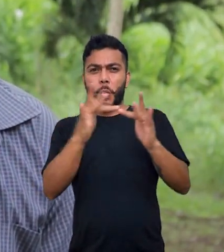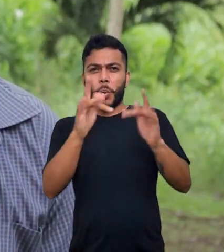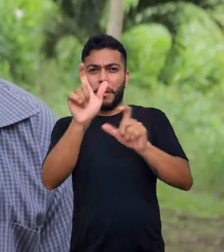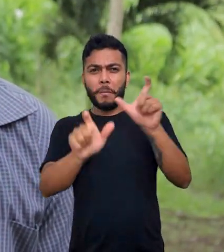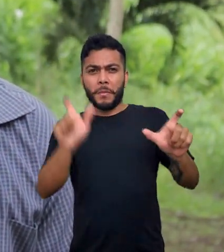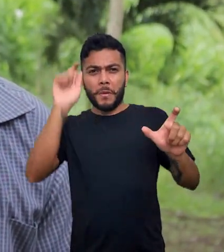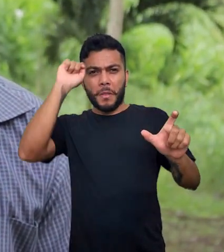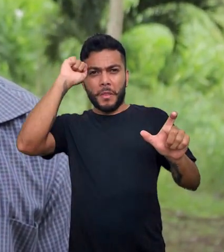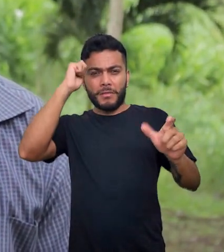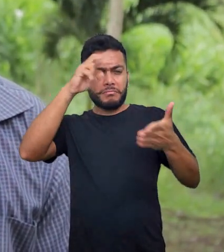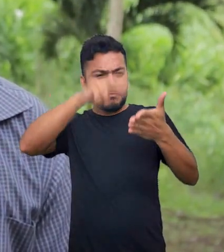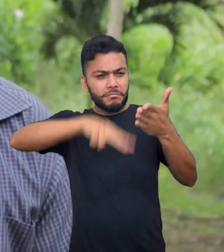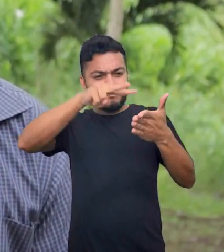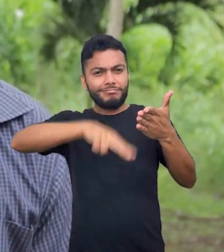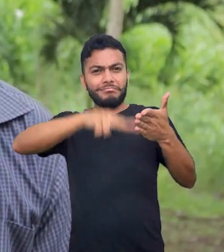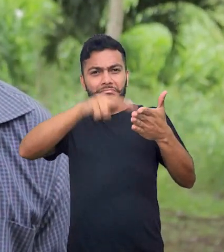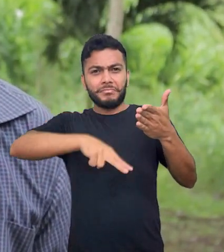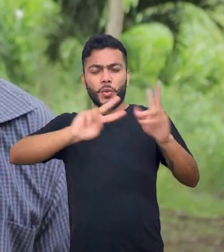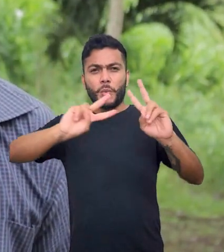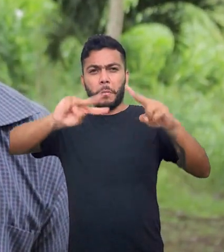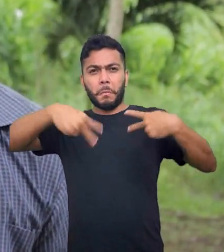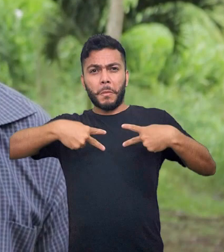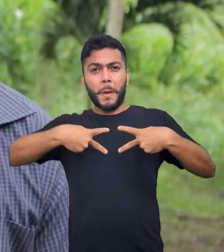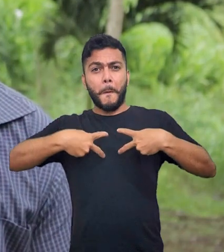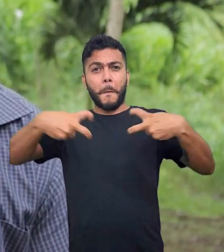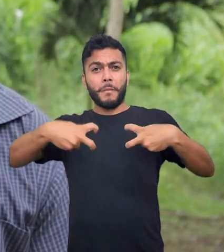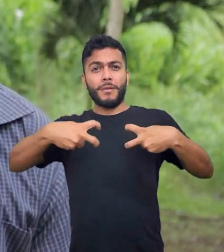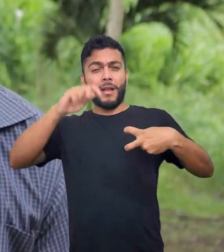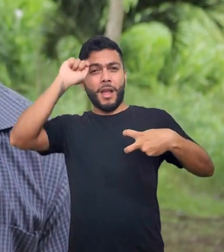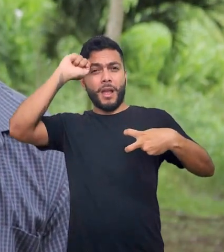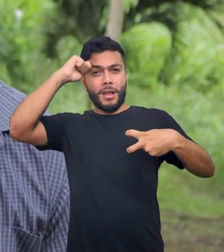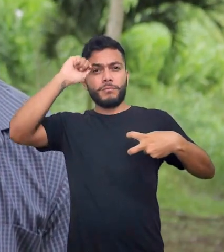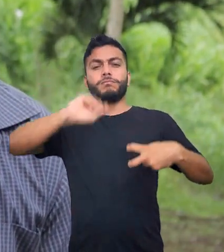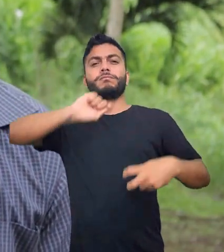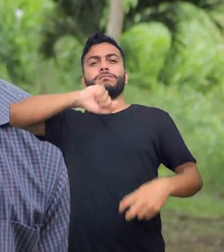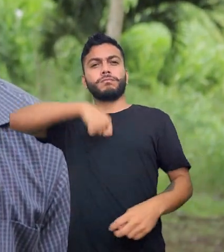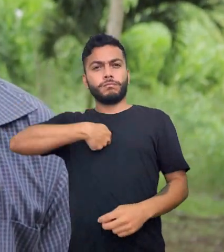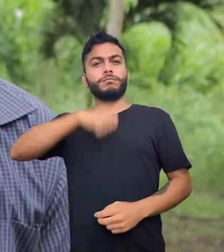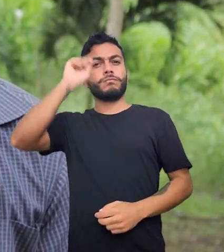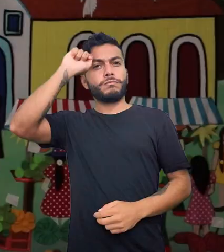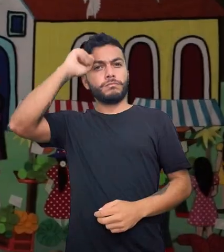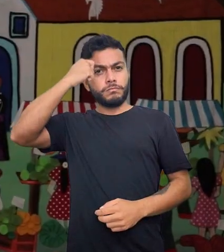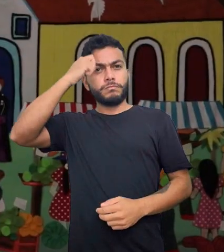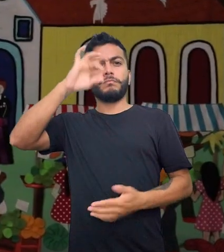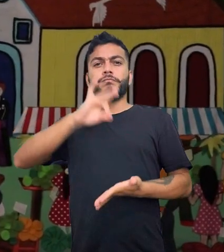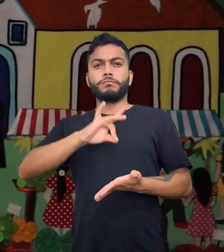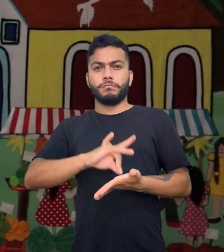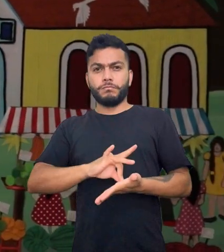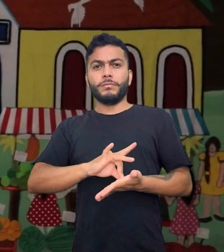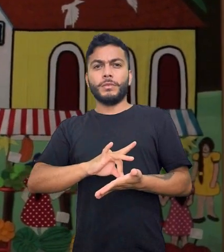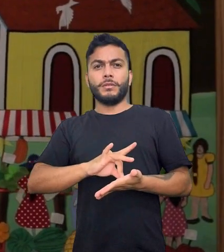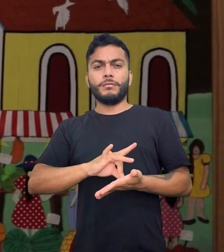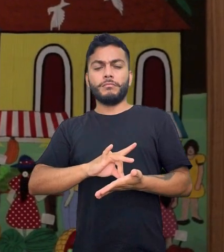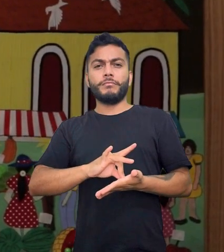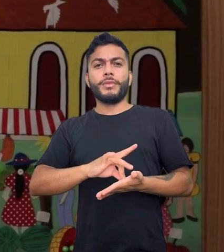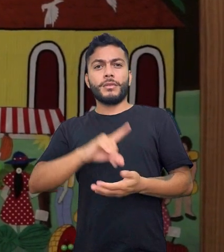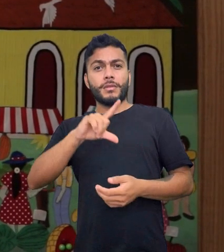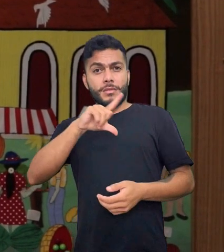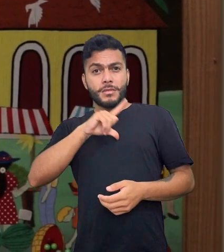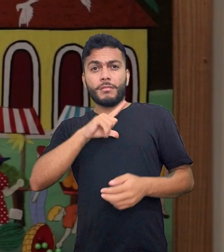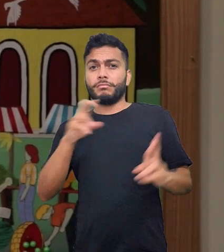auto-identifico e confirmo essa implicação política com essa tarefa de pensar as